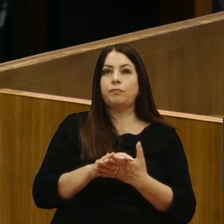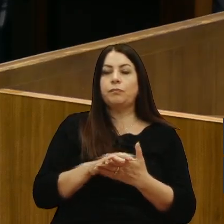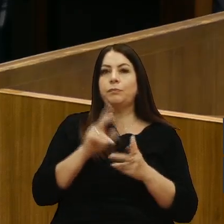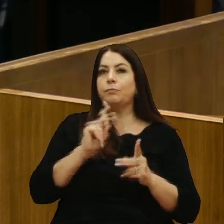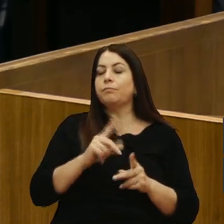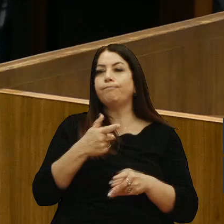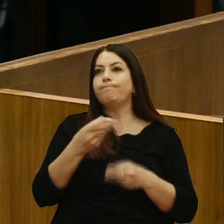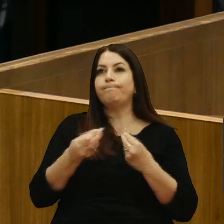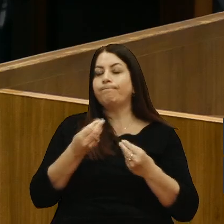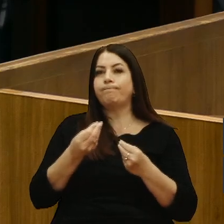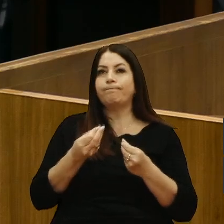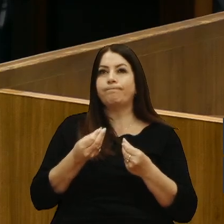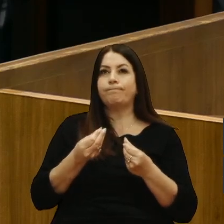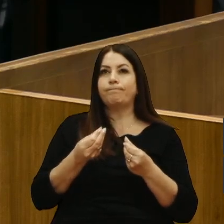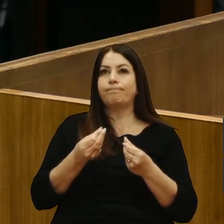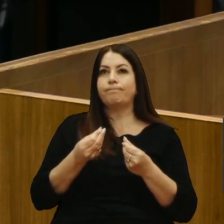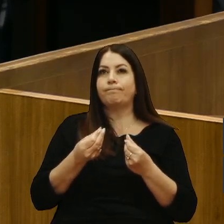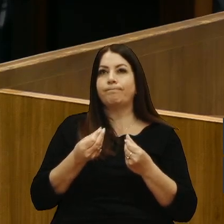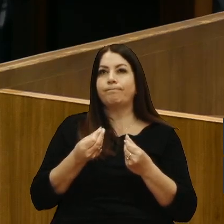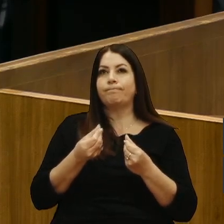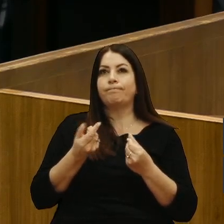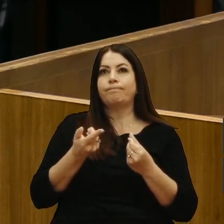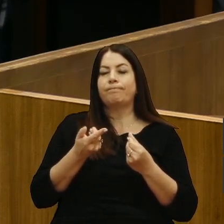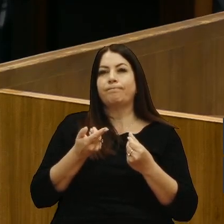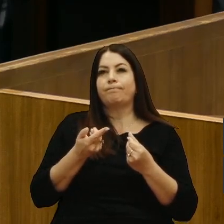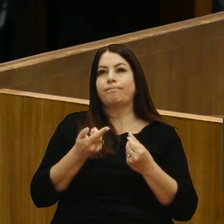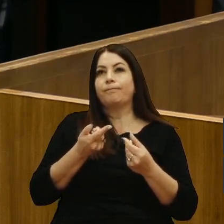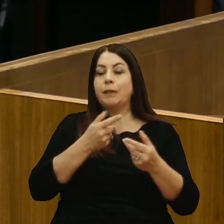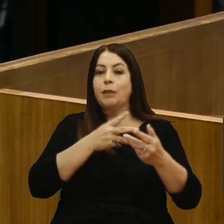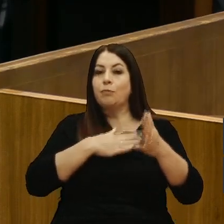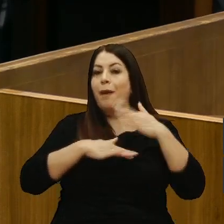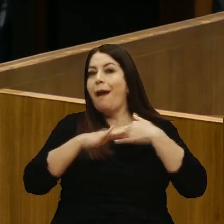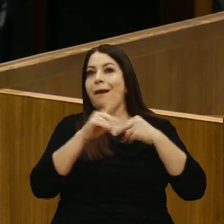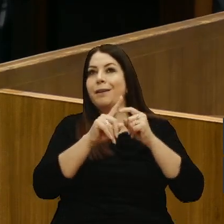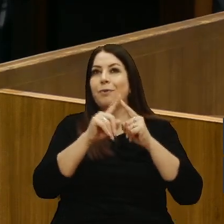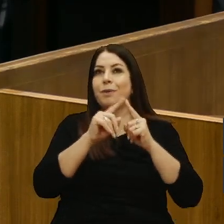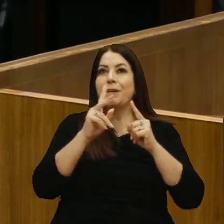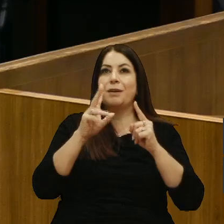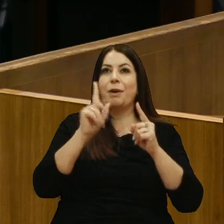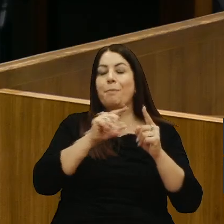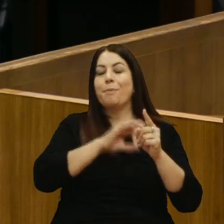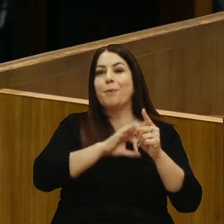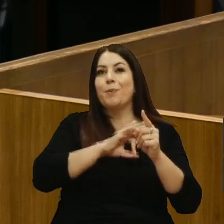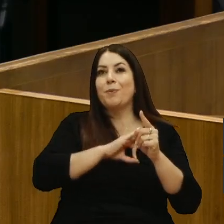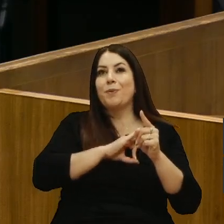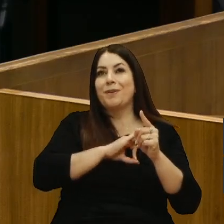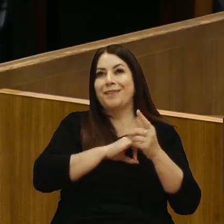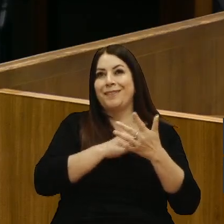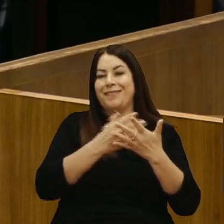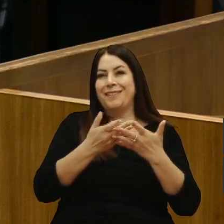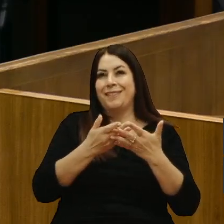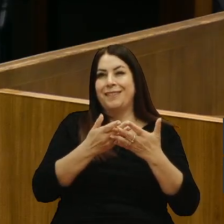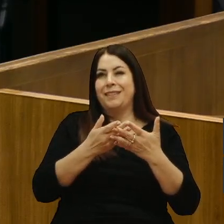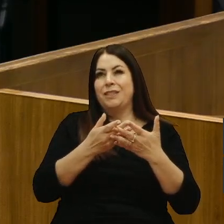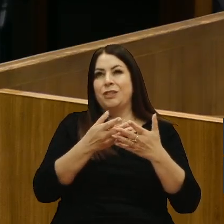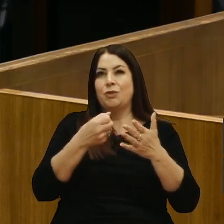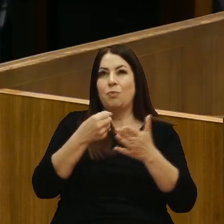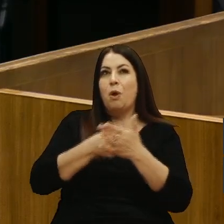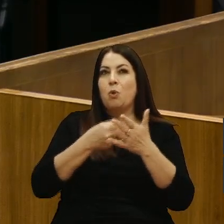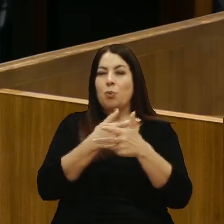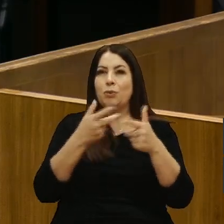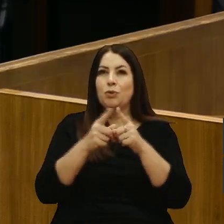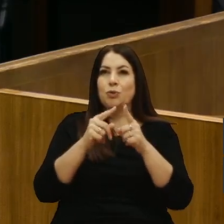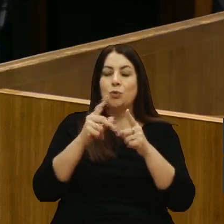pessoa ela não tem nenhuma arte marcial, ela não está ali, ela não é polícia, né? E aí tem que entrar numa luta corporal com alguém com